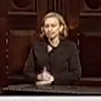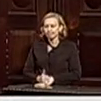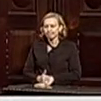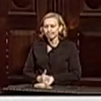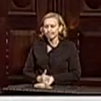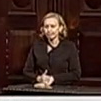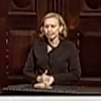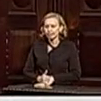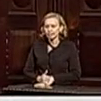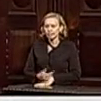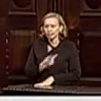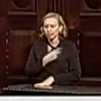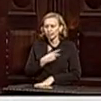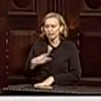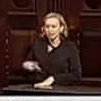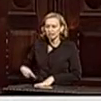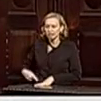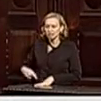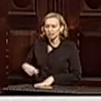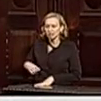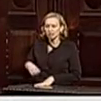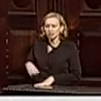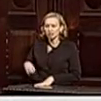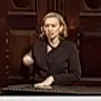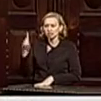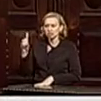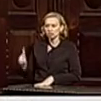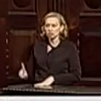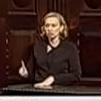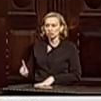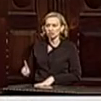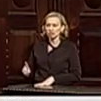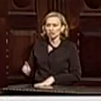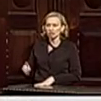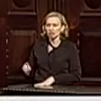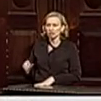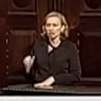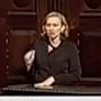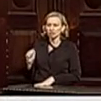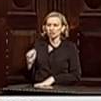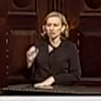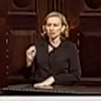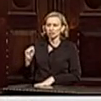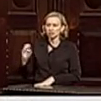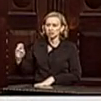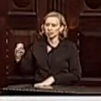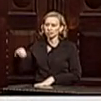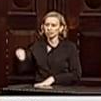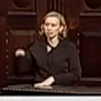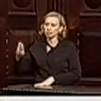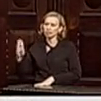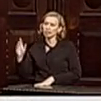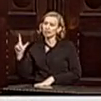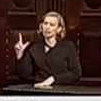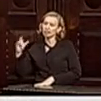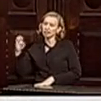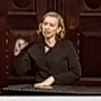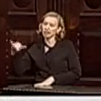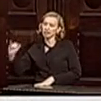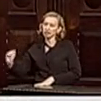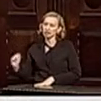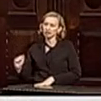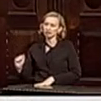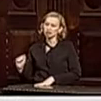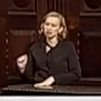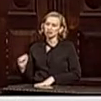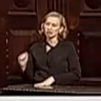à presidência da mesa diretora da Assembleia Legislativa, requerendo que seja convocado, no